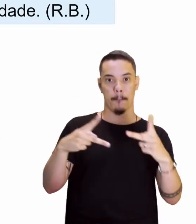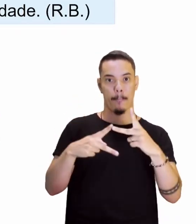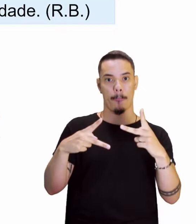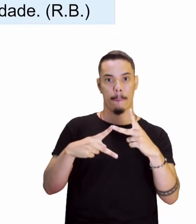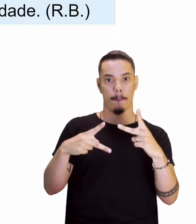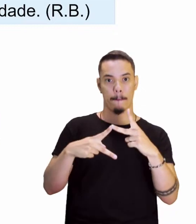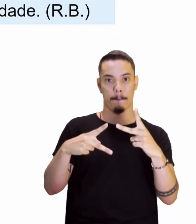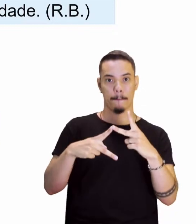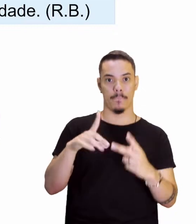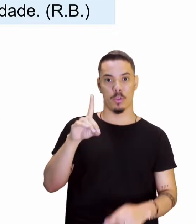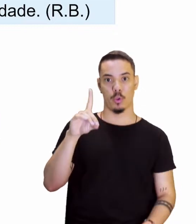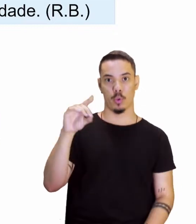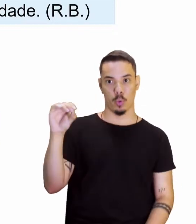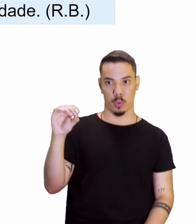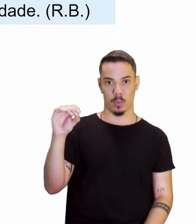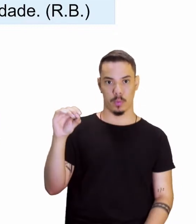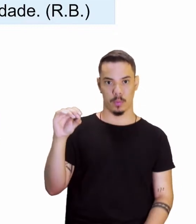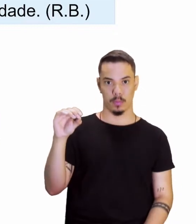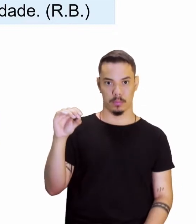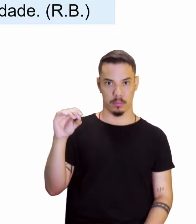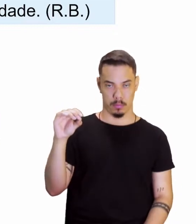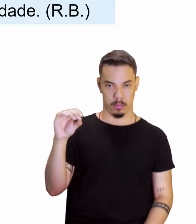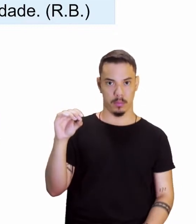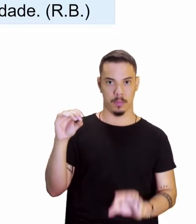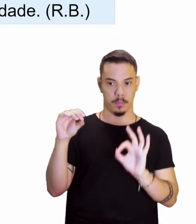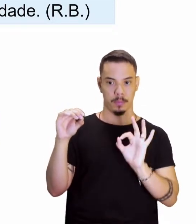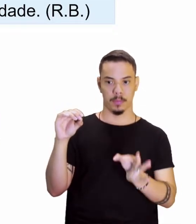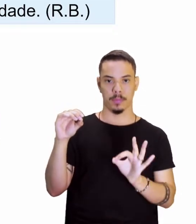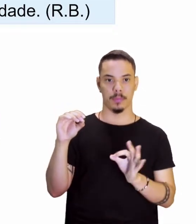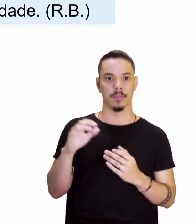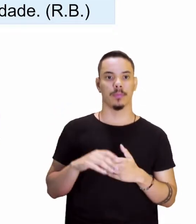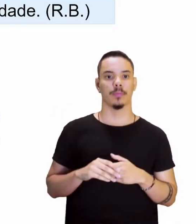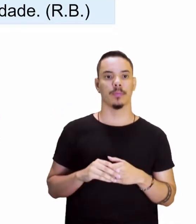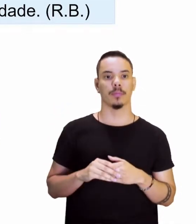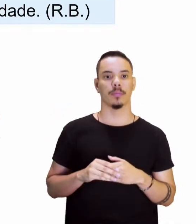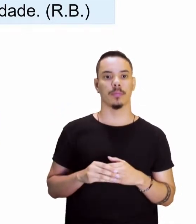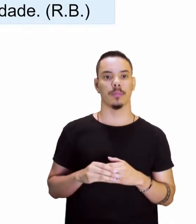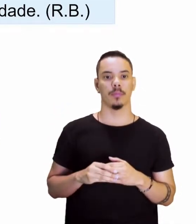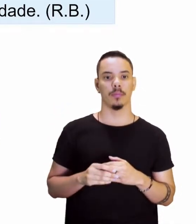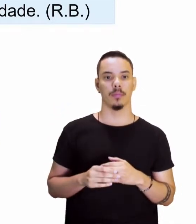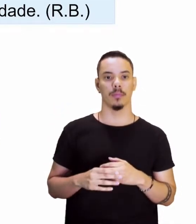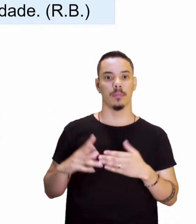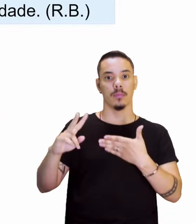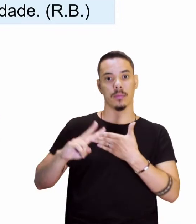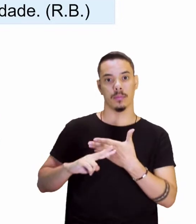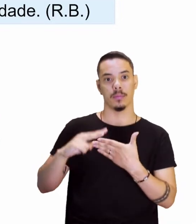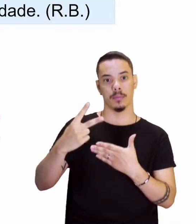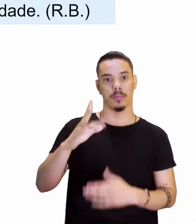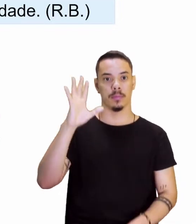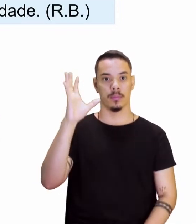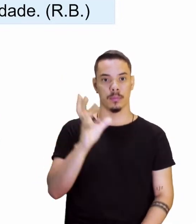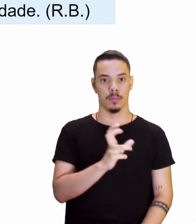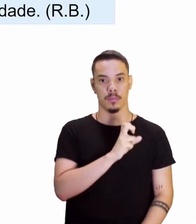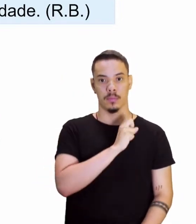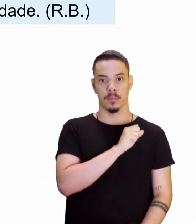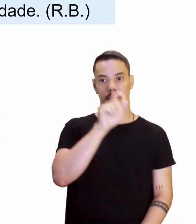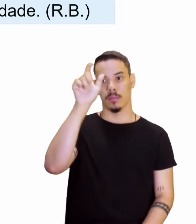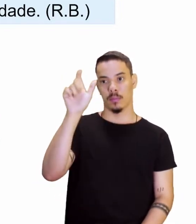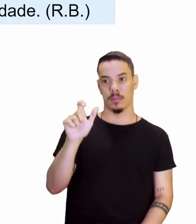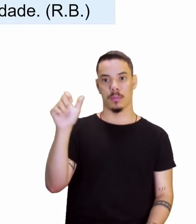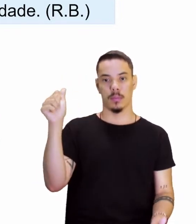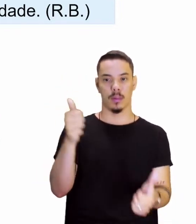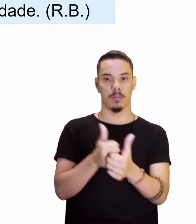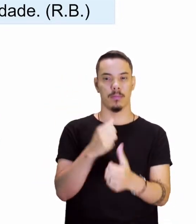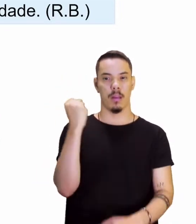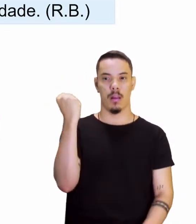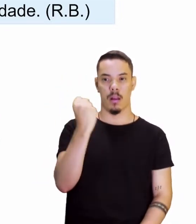de. Tá bom? Com efeito, o amor do próximo era um obstáculo grave